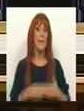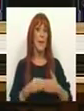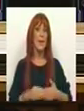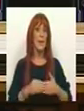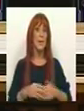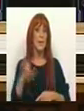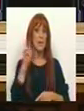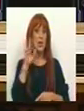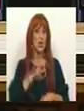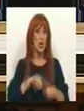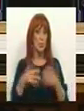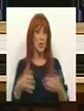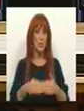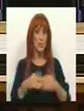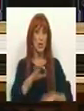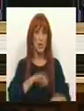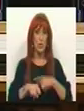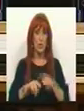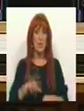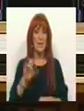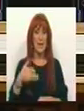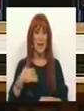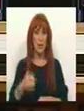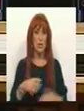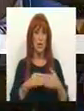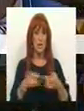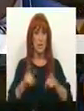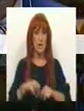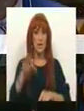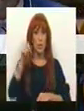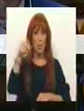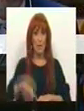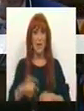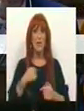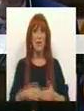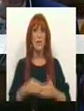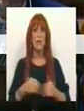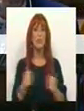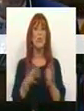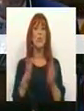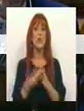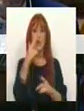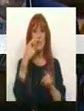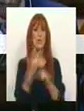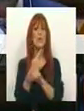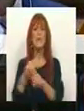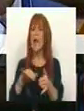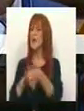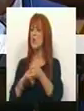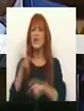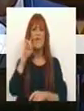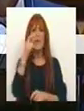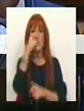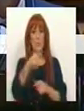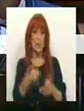Cumprimento as senhoras e os senhores deputados, cumprimento o seu deputado do CDS, cumprimento também o PAN. E cumprimento todos os consumidores e as associações de defesa